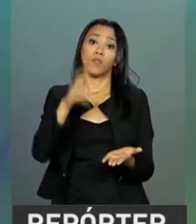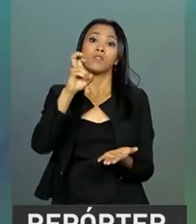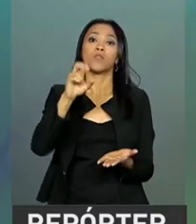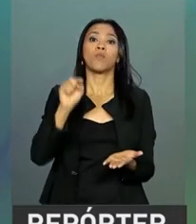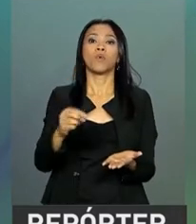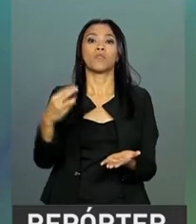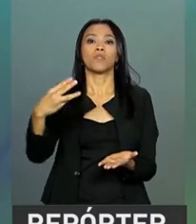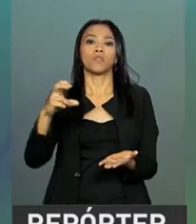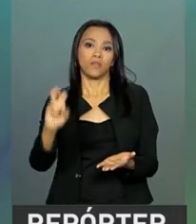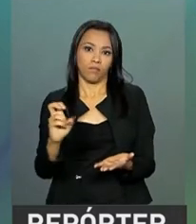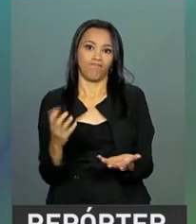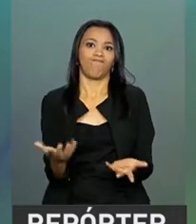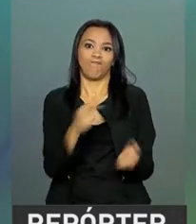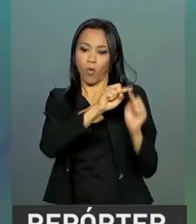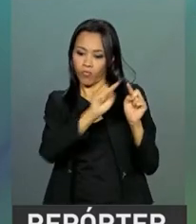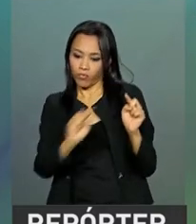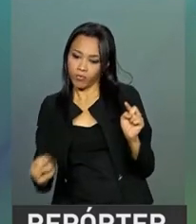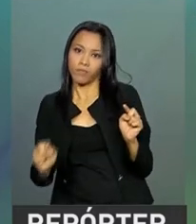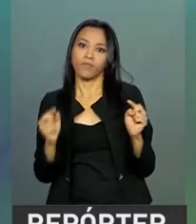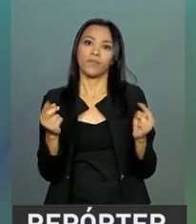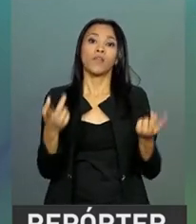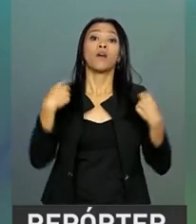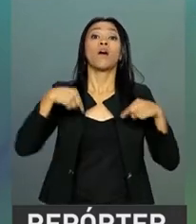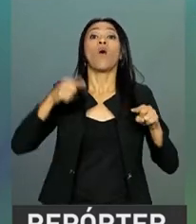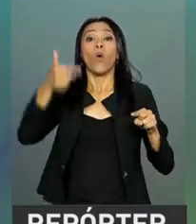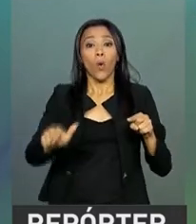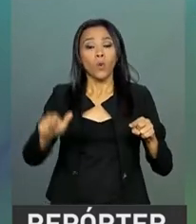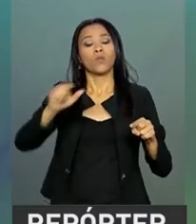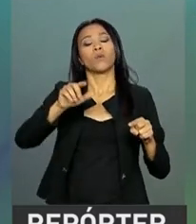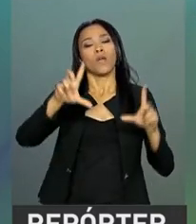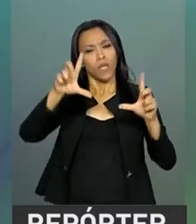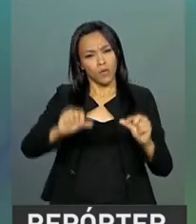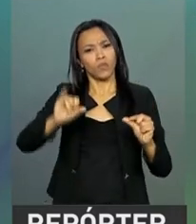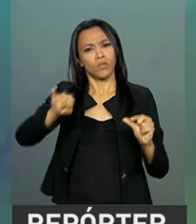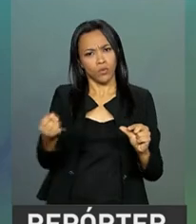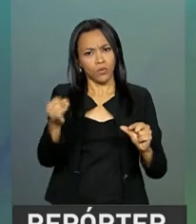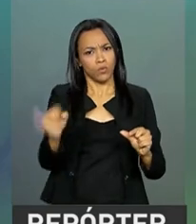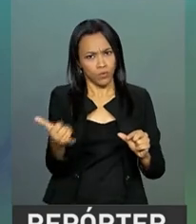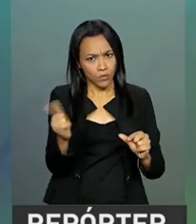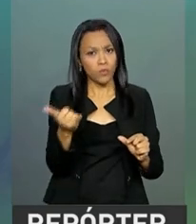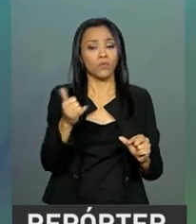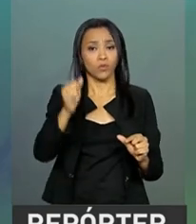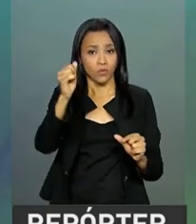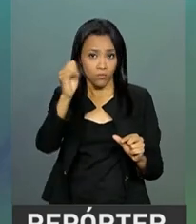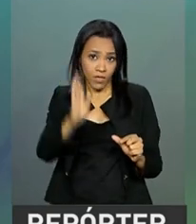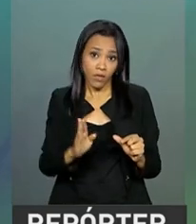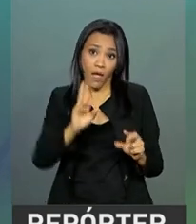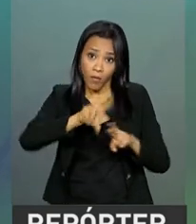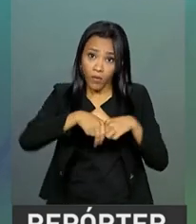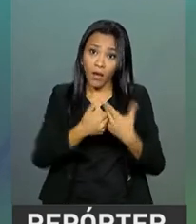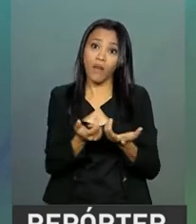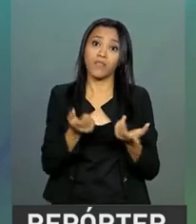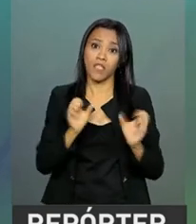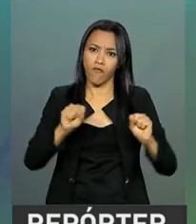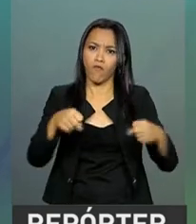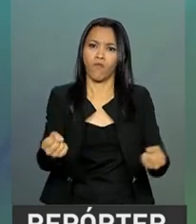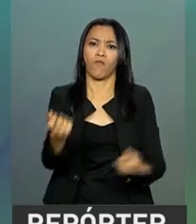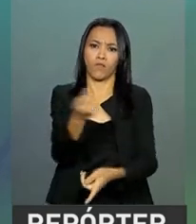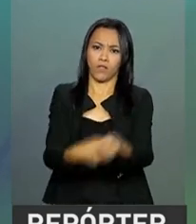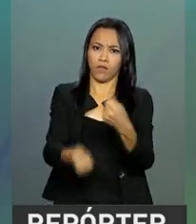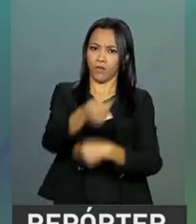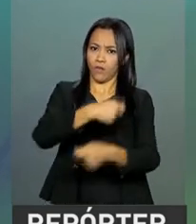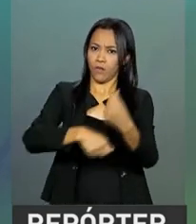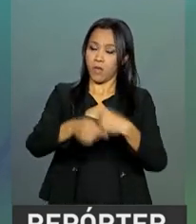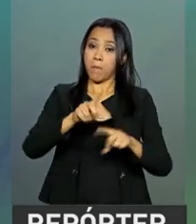quando dizemos nós estamos reduzindo os juros no país tudo isso deriva da força da economia mas a